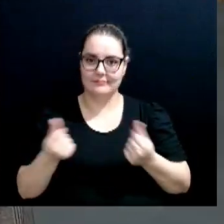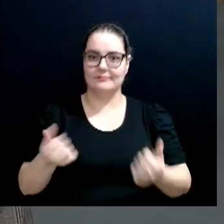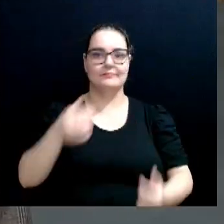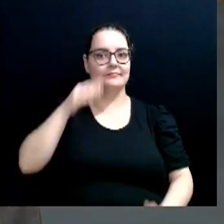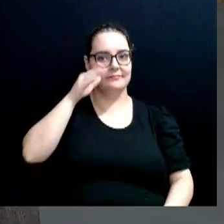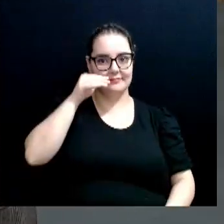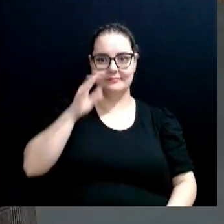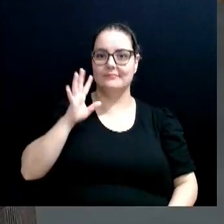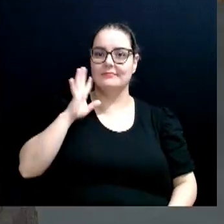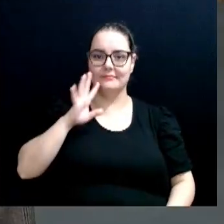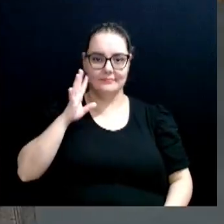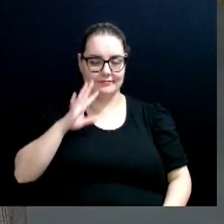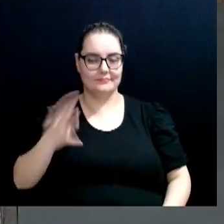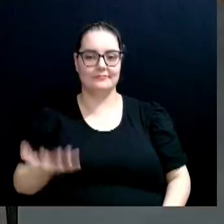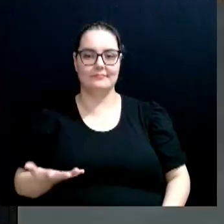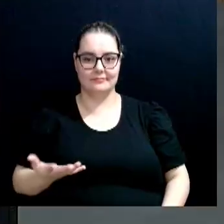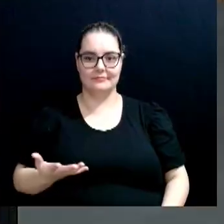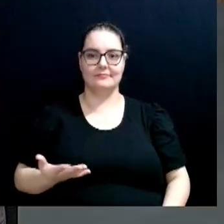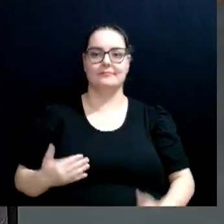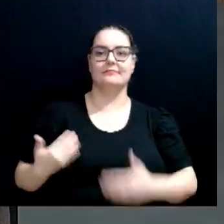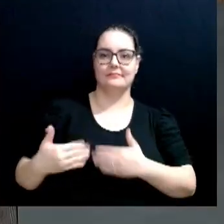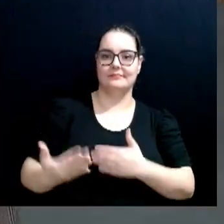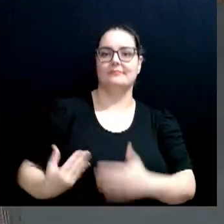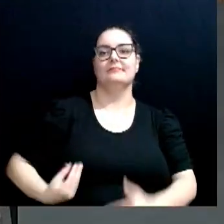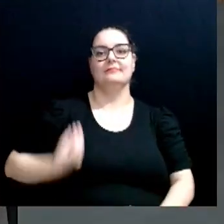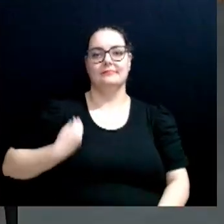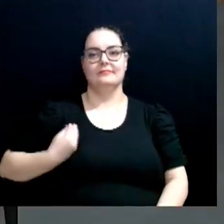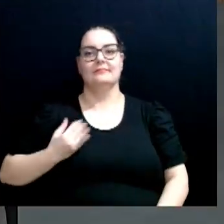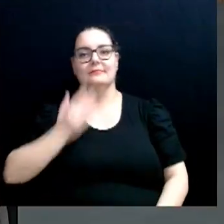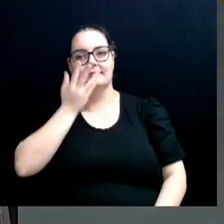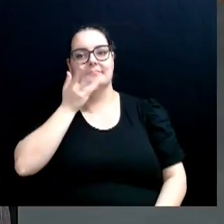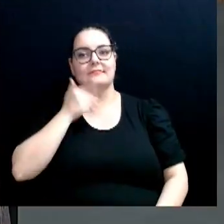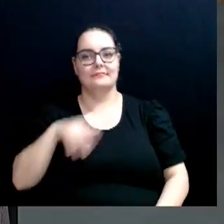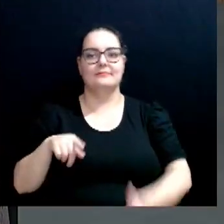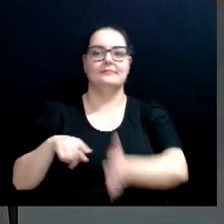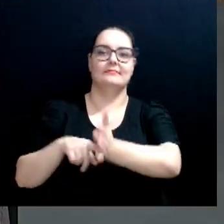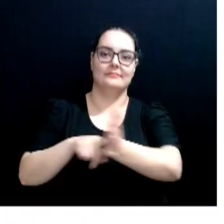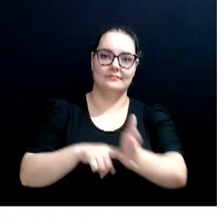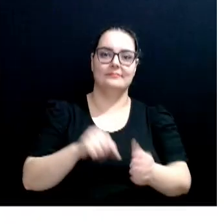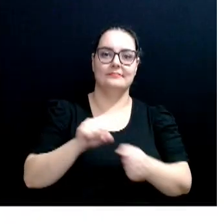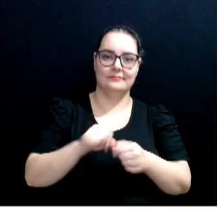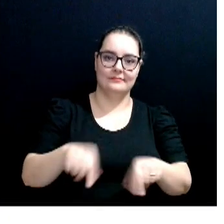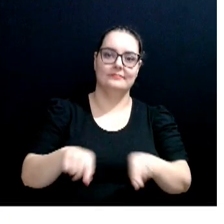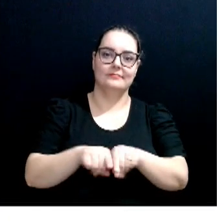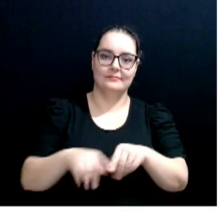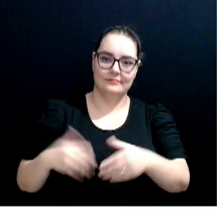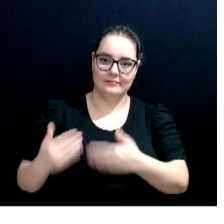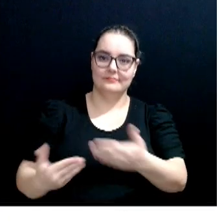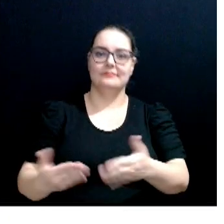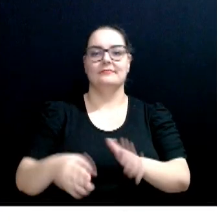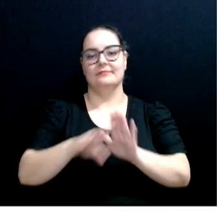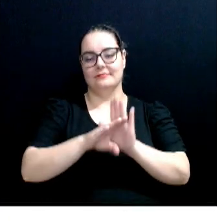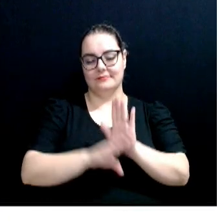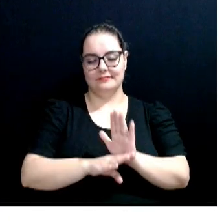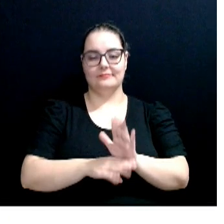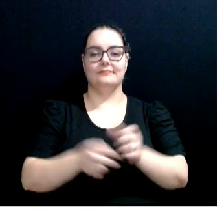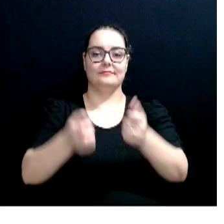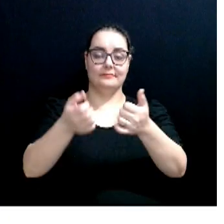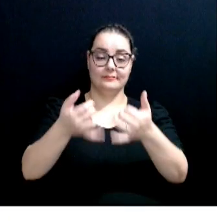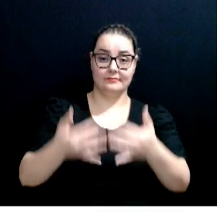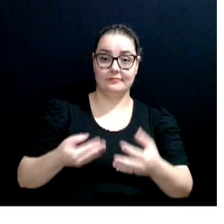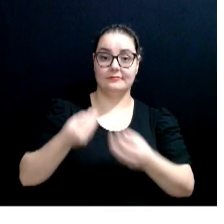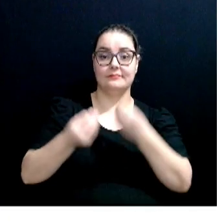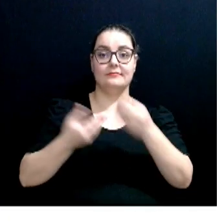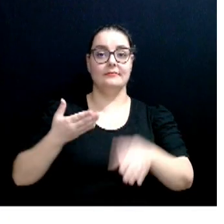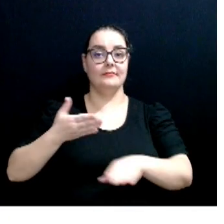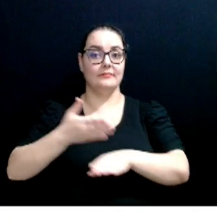ricas a partir dessa vivência com as crianças e das perguntas que eles fazem também ao longo do programa. As instruções de como participar